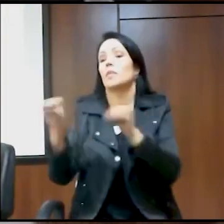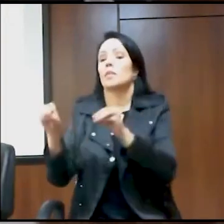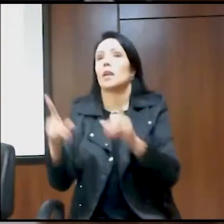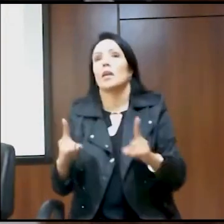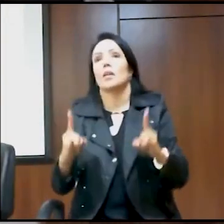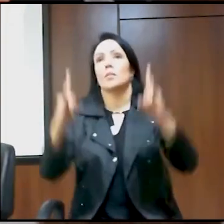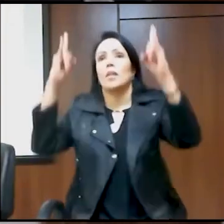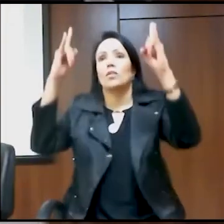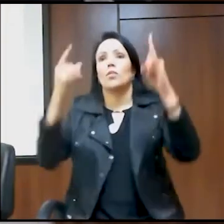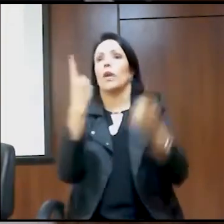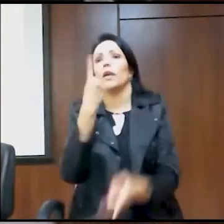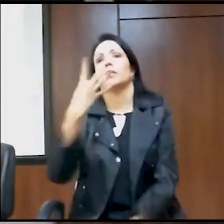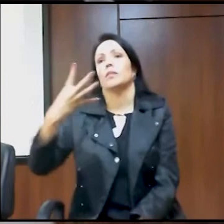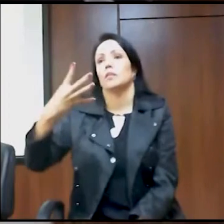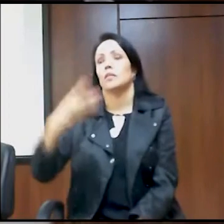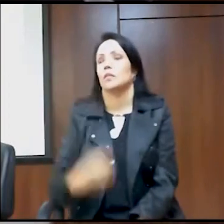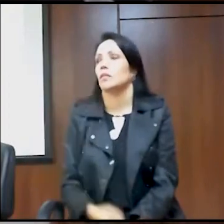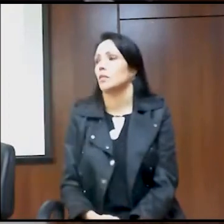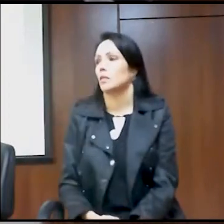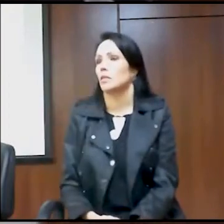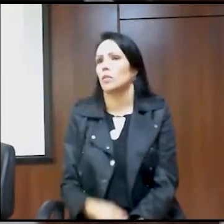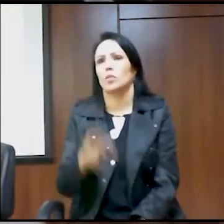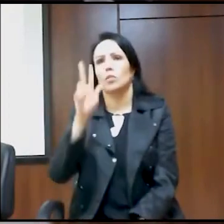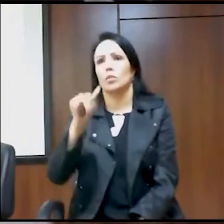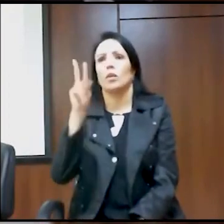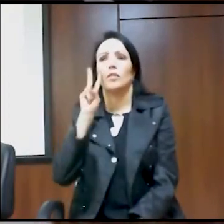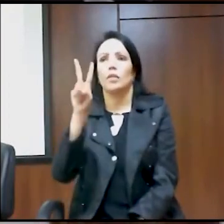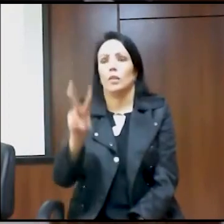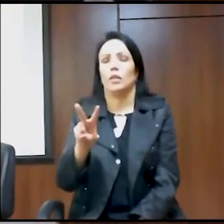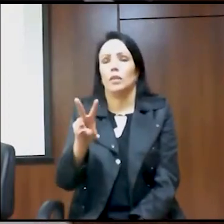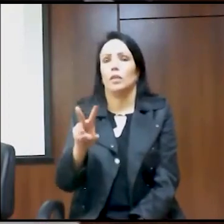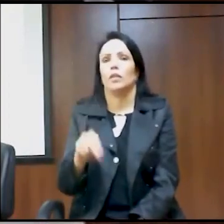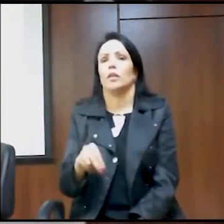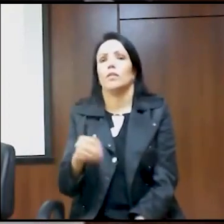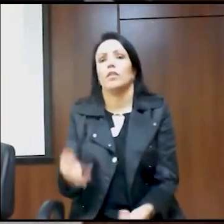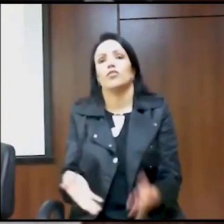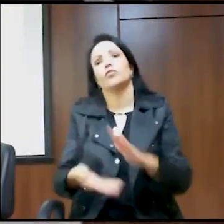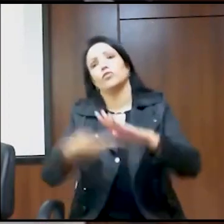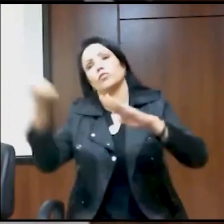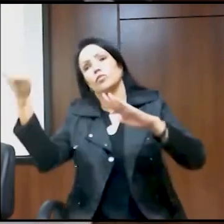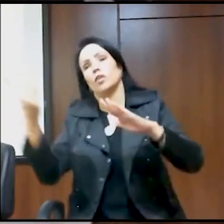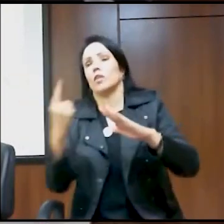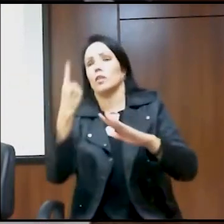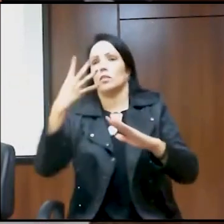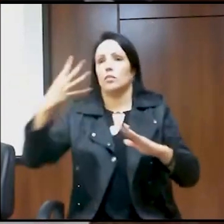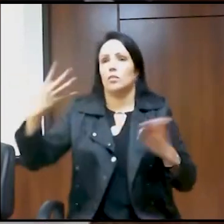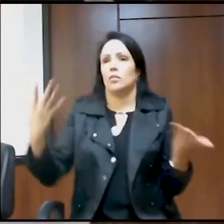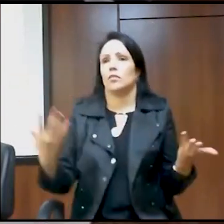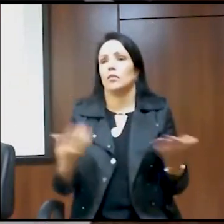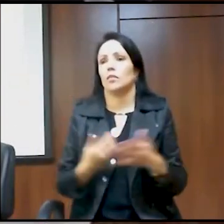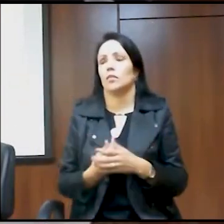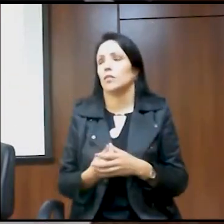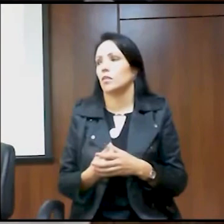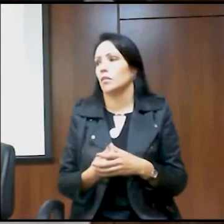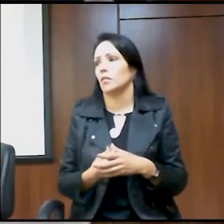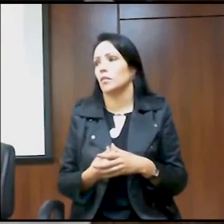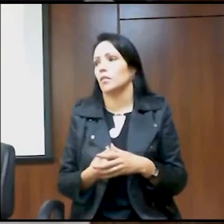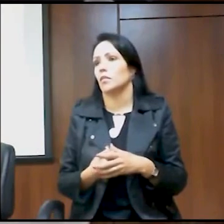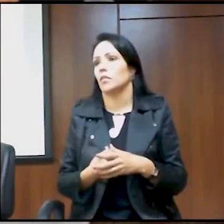vi colocar no plano de meta, em vez de colocar que vai produzir moradia, que vai fazer remoção. Tem